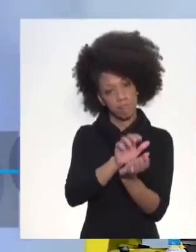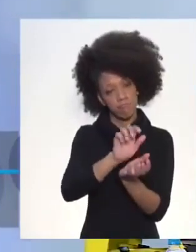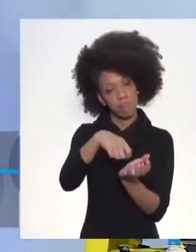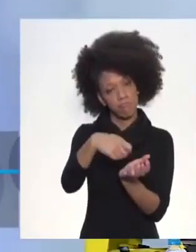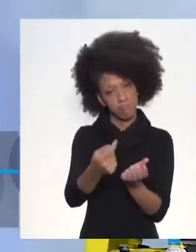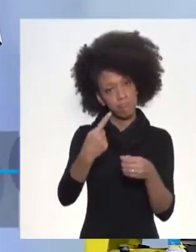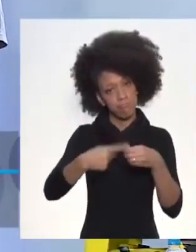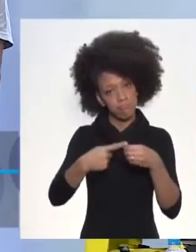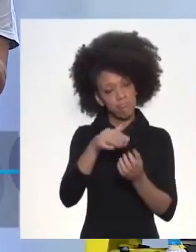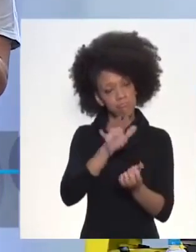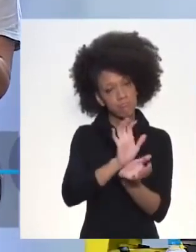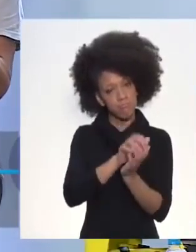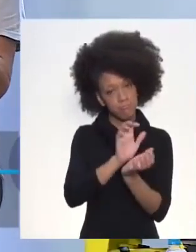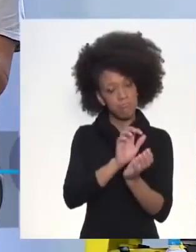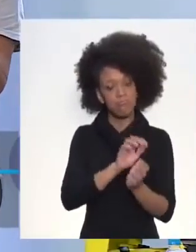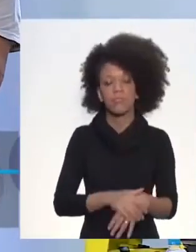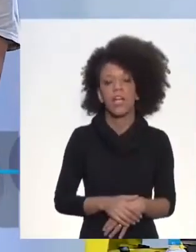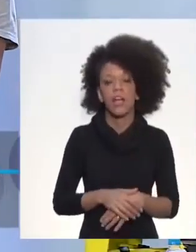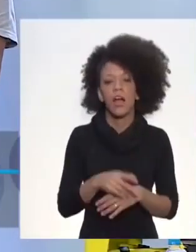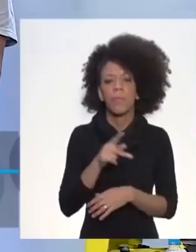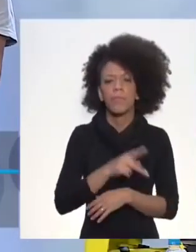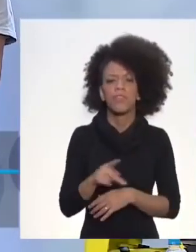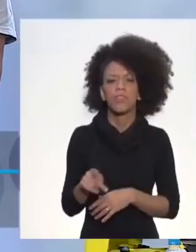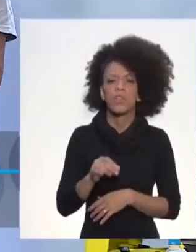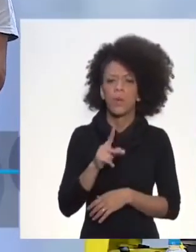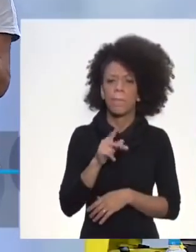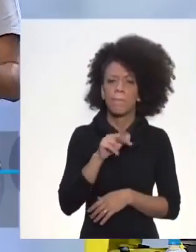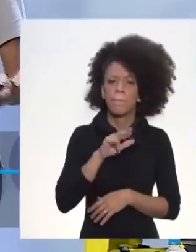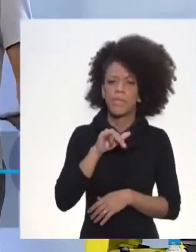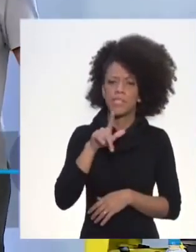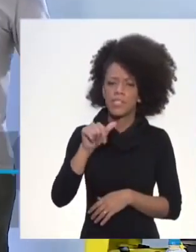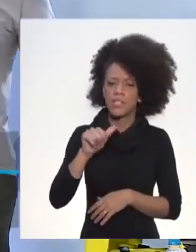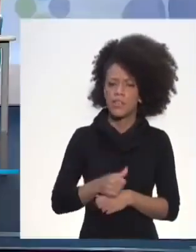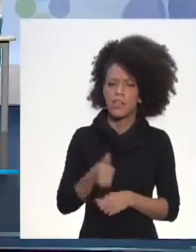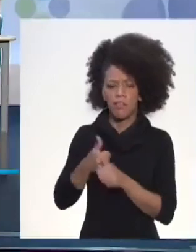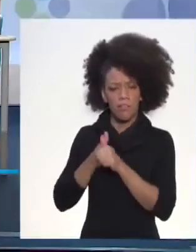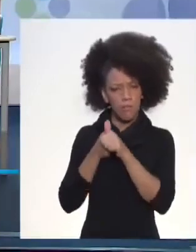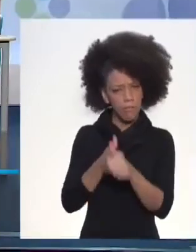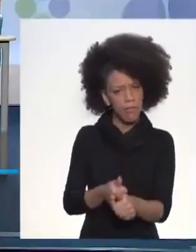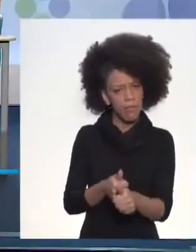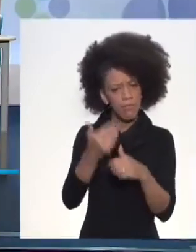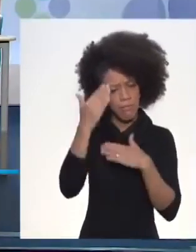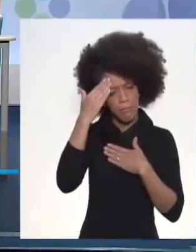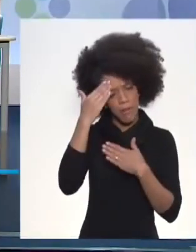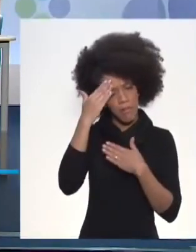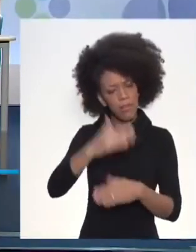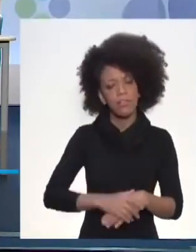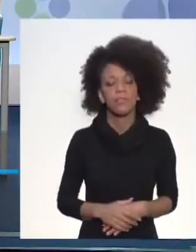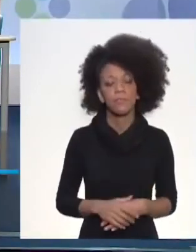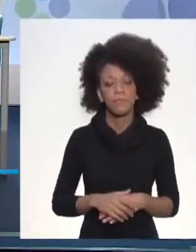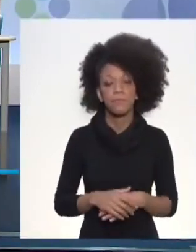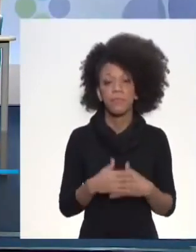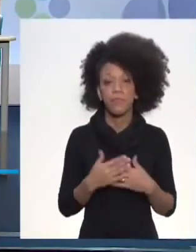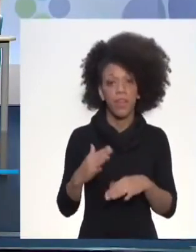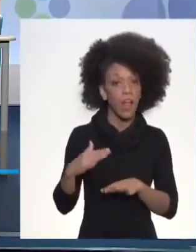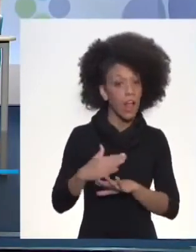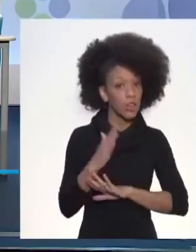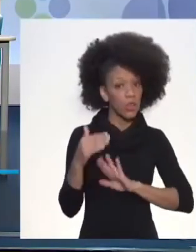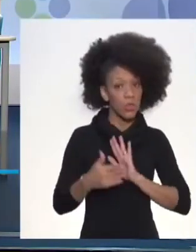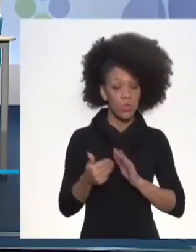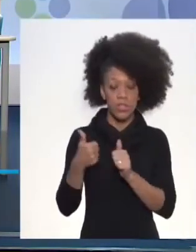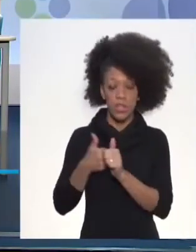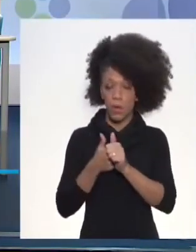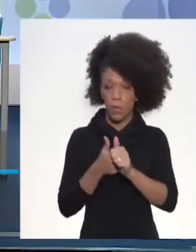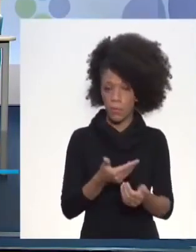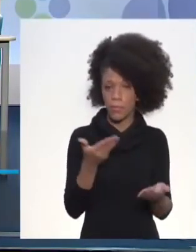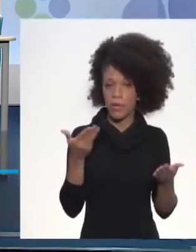Maravilhoso, adoro Jacareí, tá? Professora Priscila, tá ok? Acompanhando aqui a gente. Obrigado, Priscila. Obrigado ao pessoal que nos acompanha